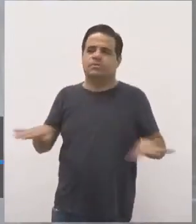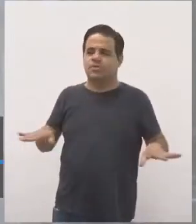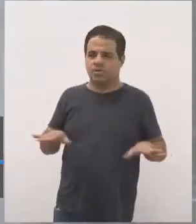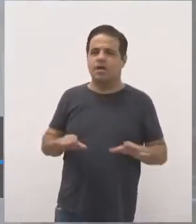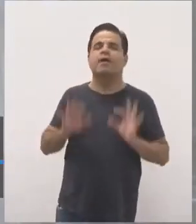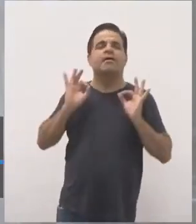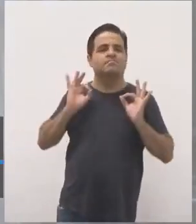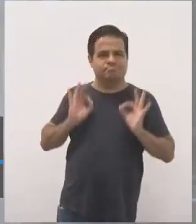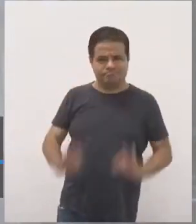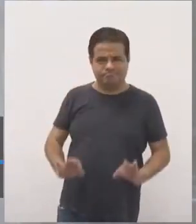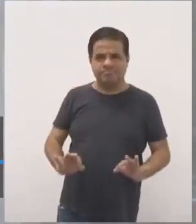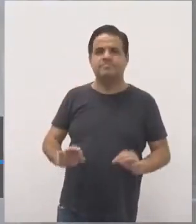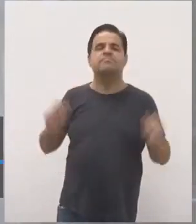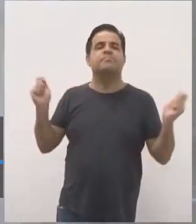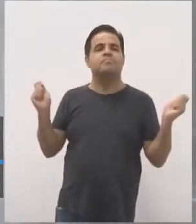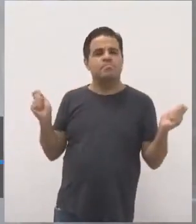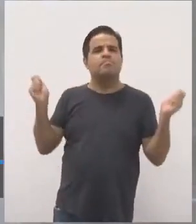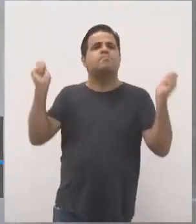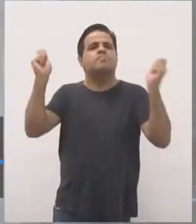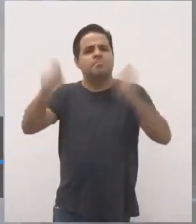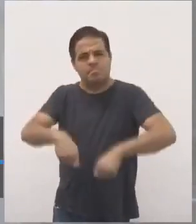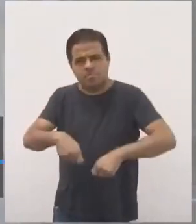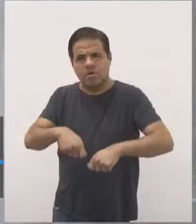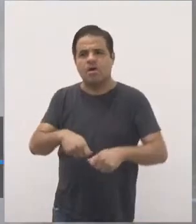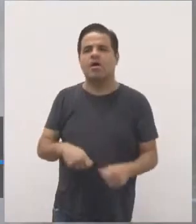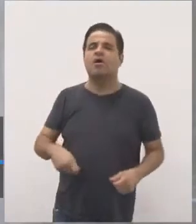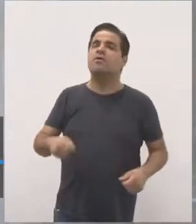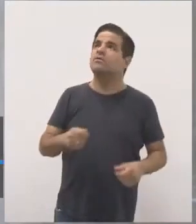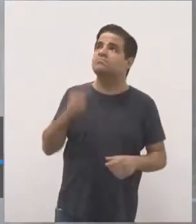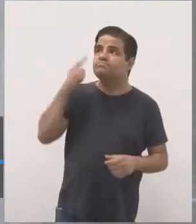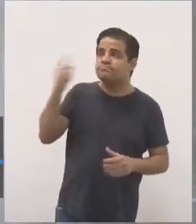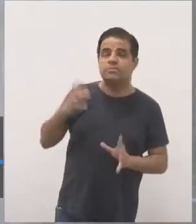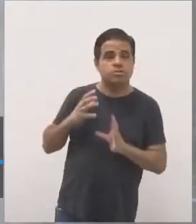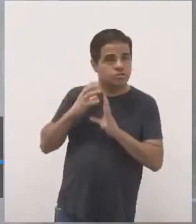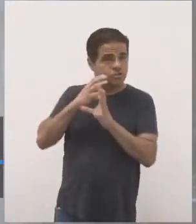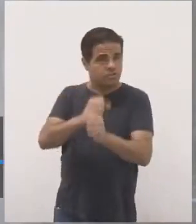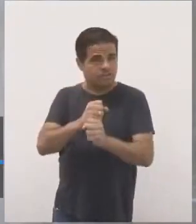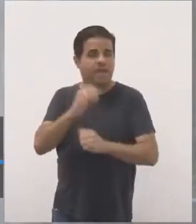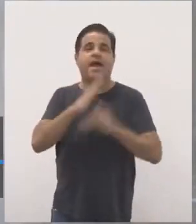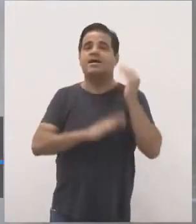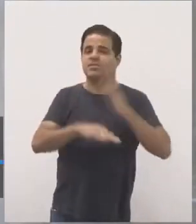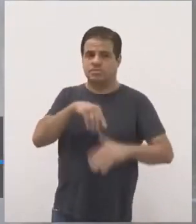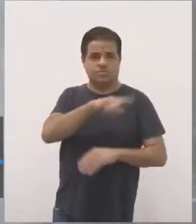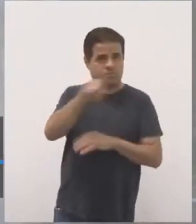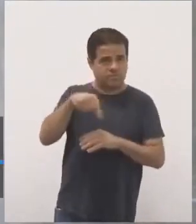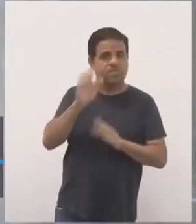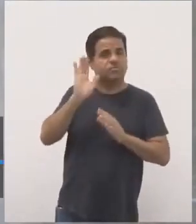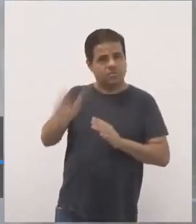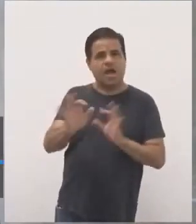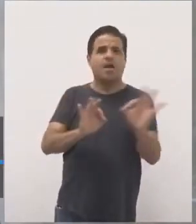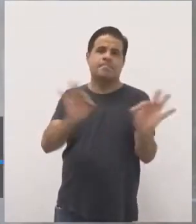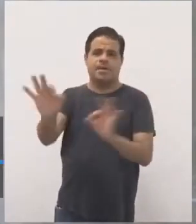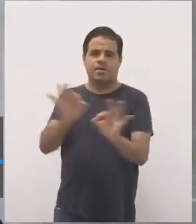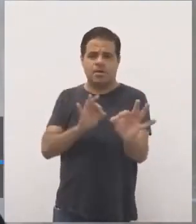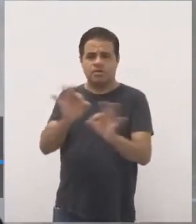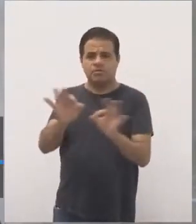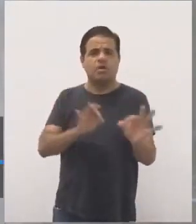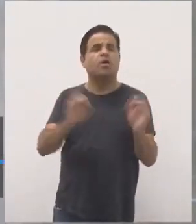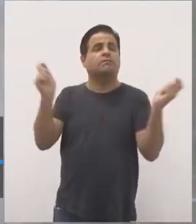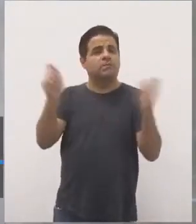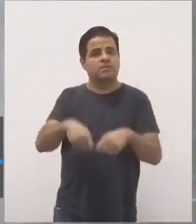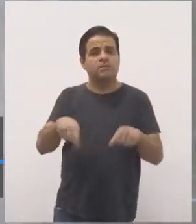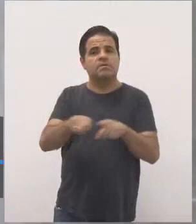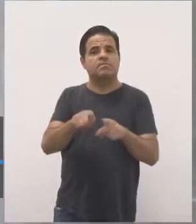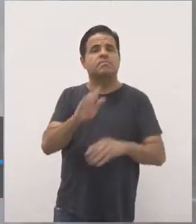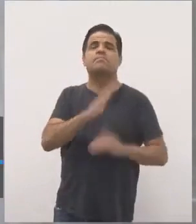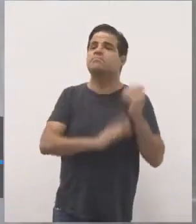Então, tanto elas podem se somar às ações que vocês já planejaram, como elas podem ser